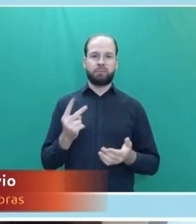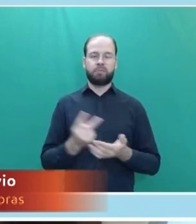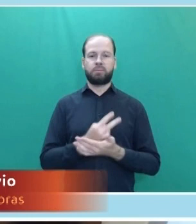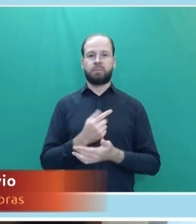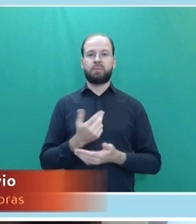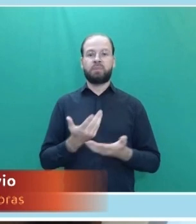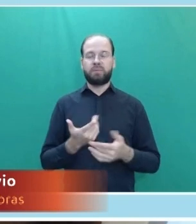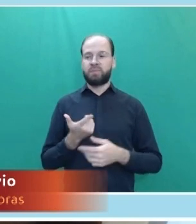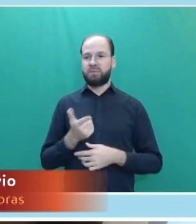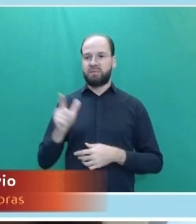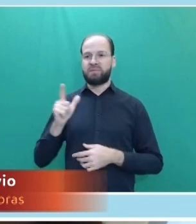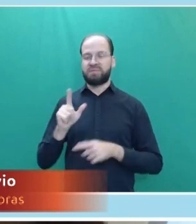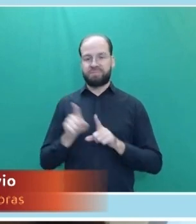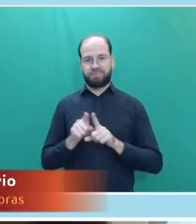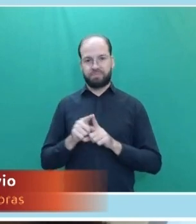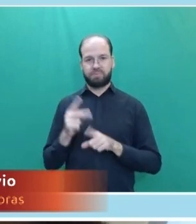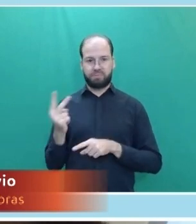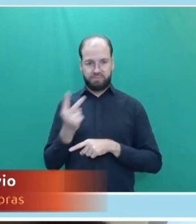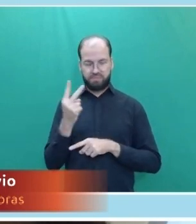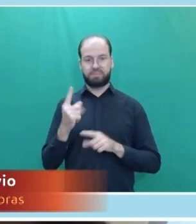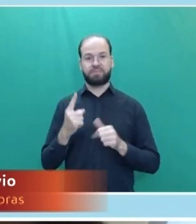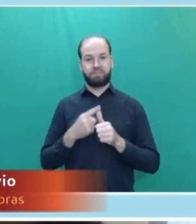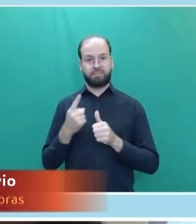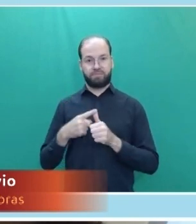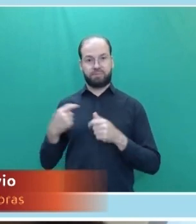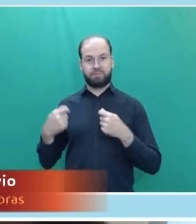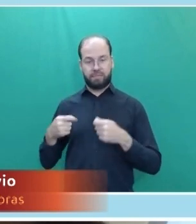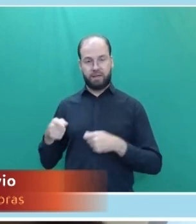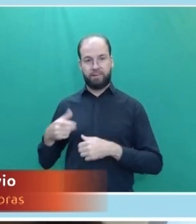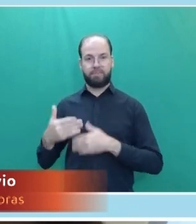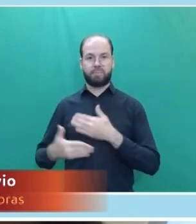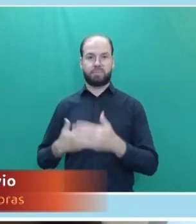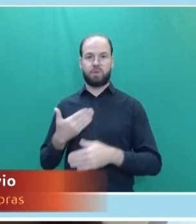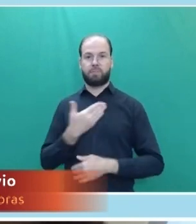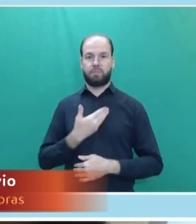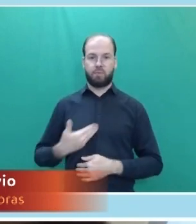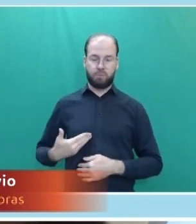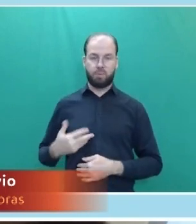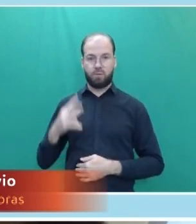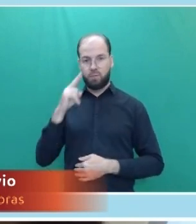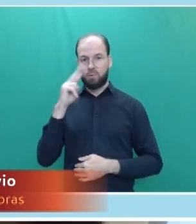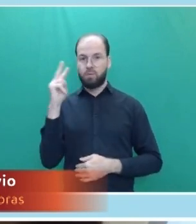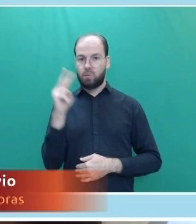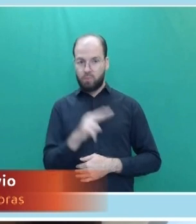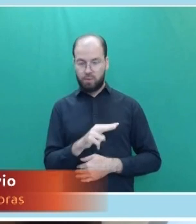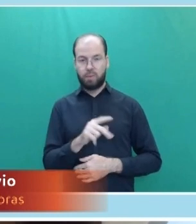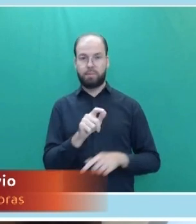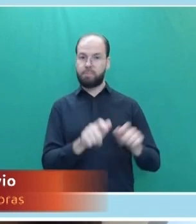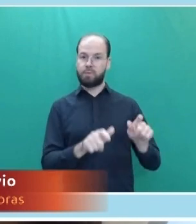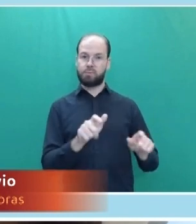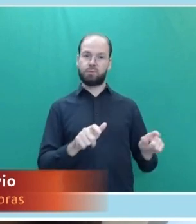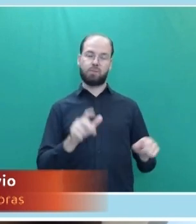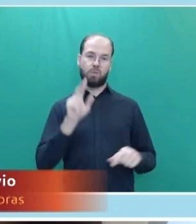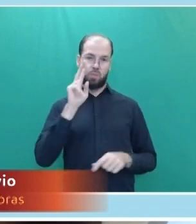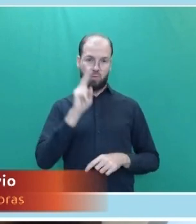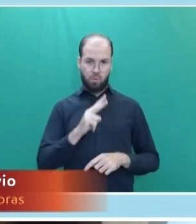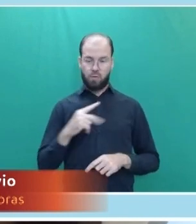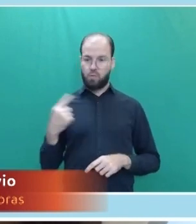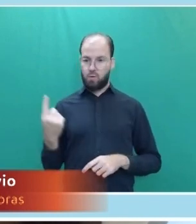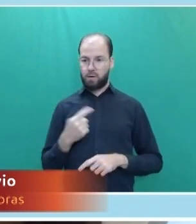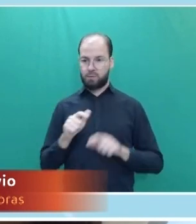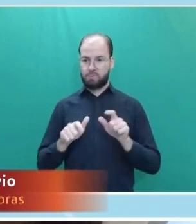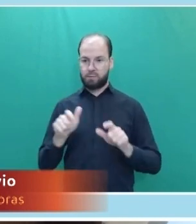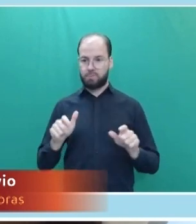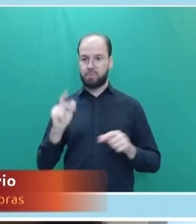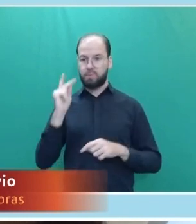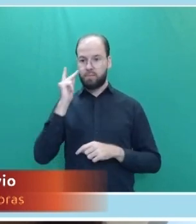também acontecer, sabe? Primeiro precisa essa iniciativa pública, olhar para essas pessoas, olhar para nós, para essas pessoas, para